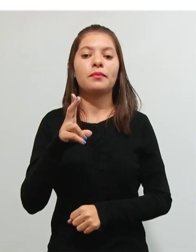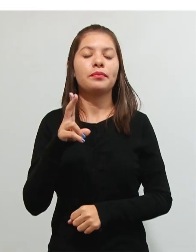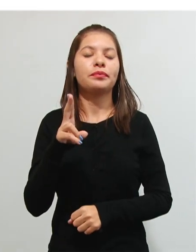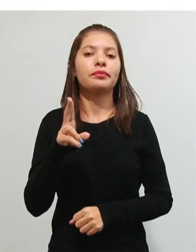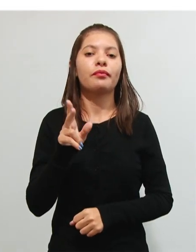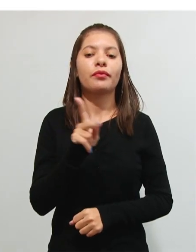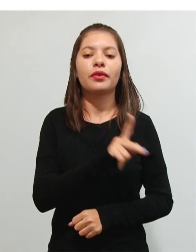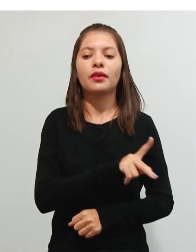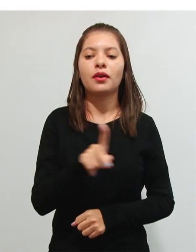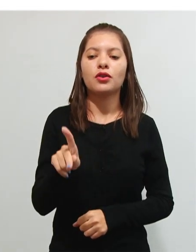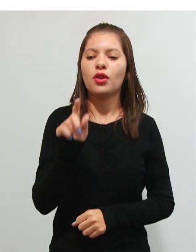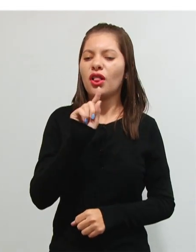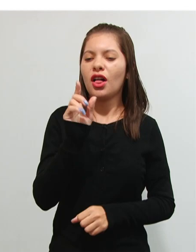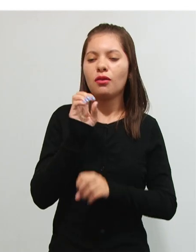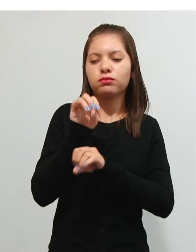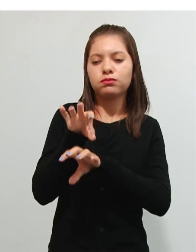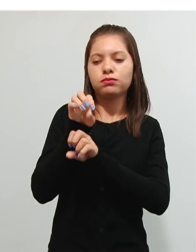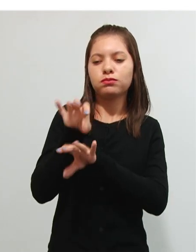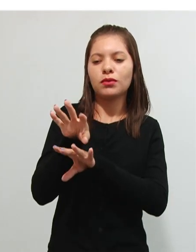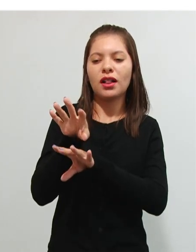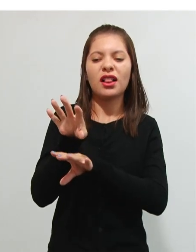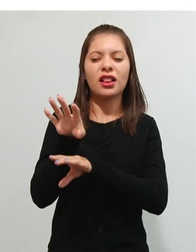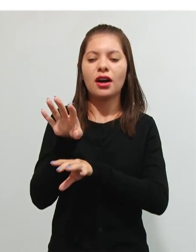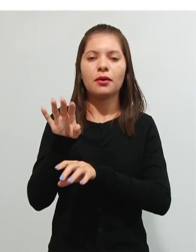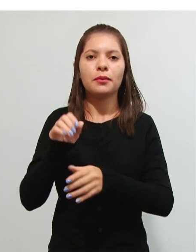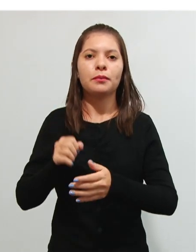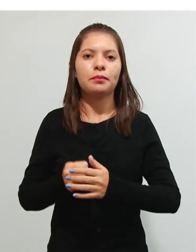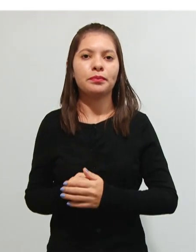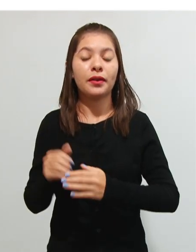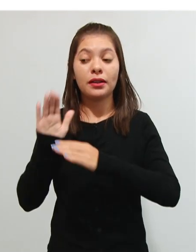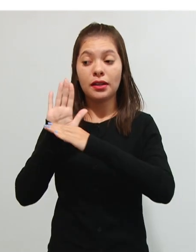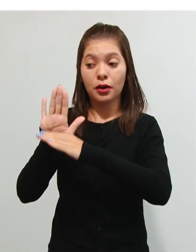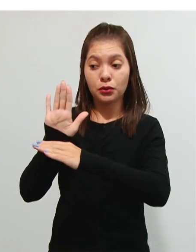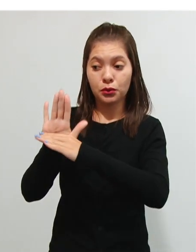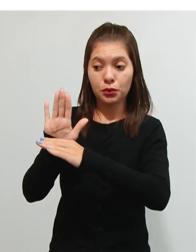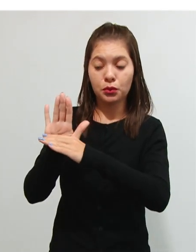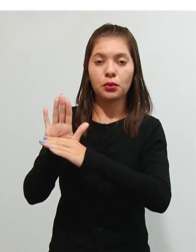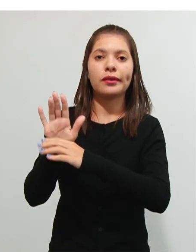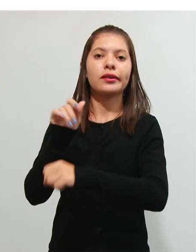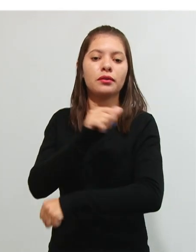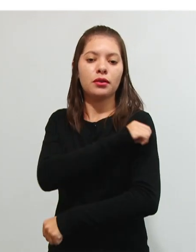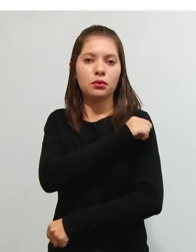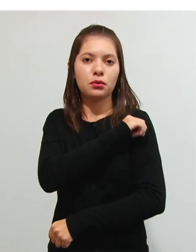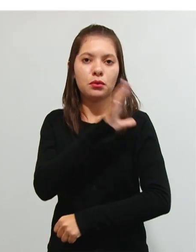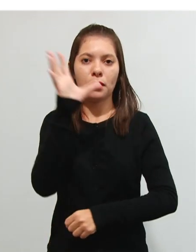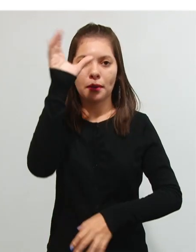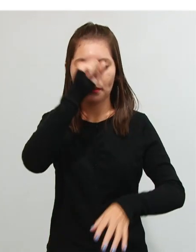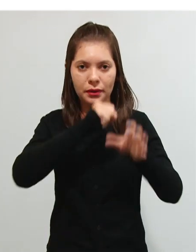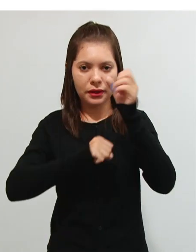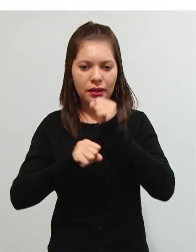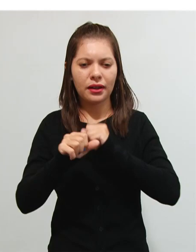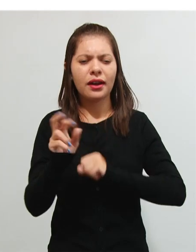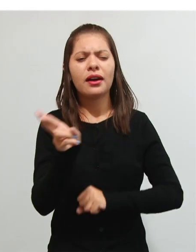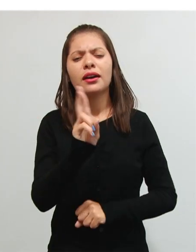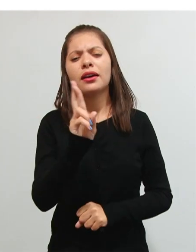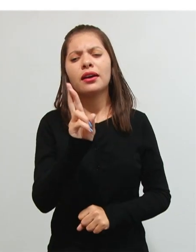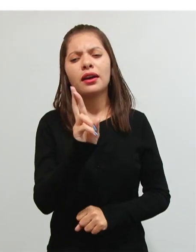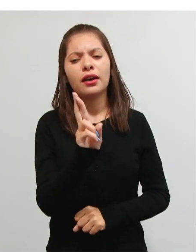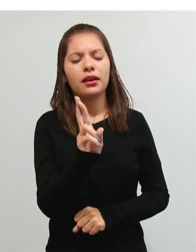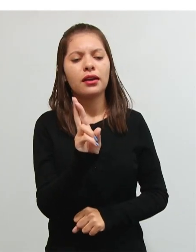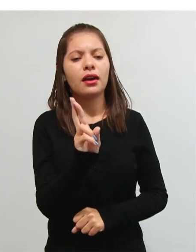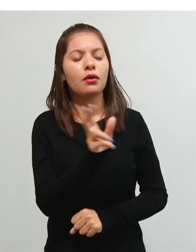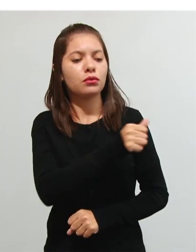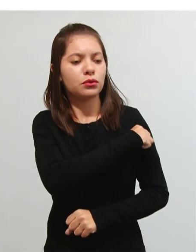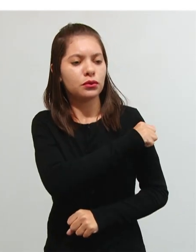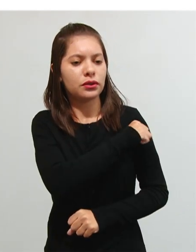é o ensinante, ele é aquele que dispõe recursos para que o aluno aprenda por si mesmo. E quem é o estudante nessa